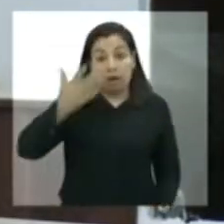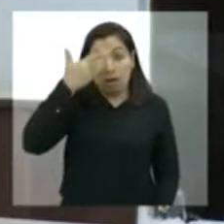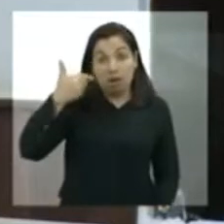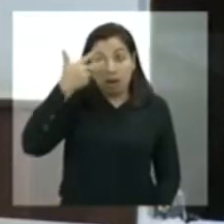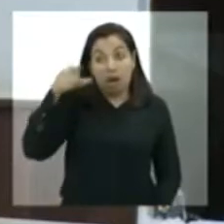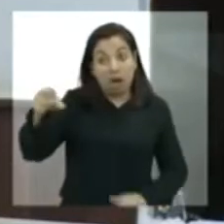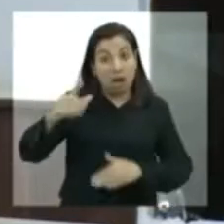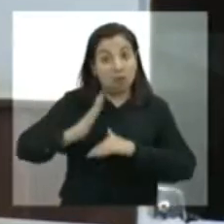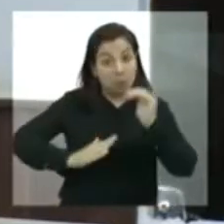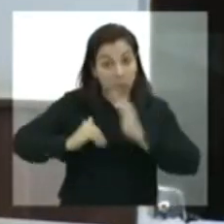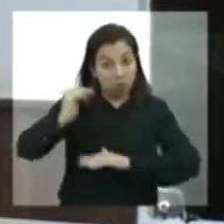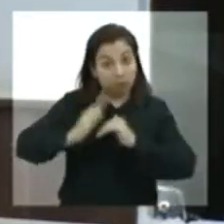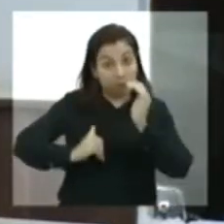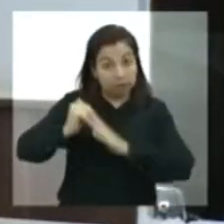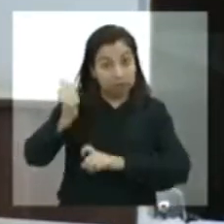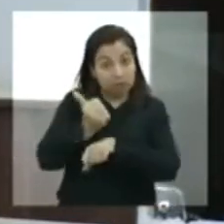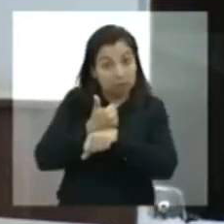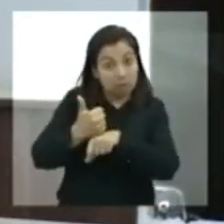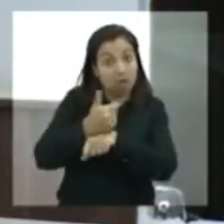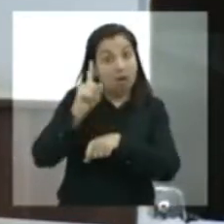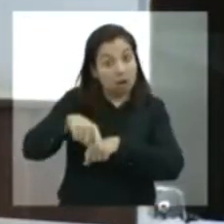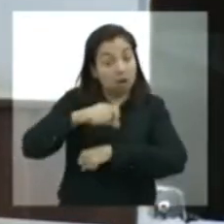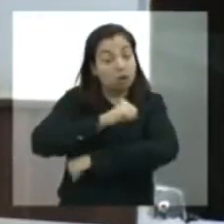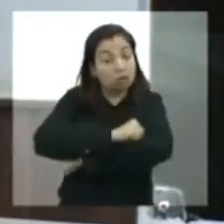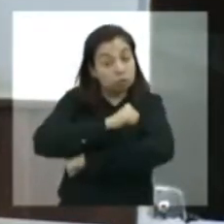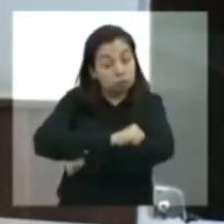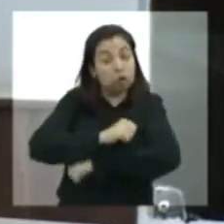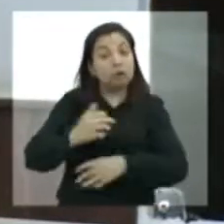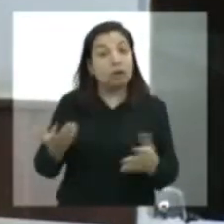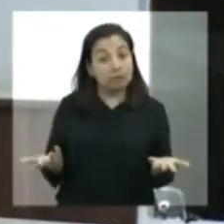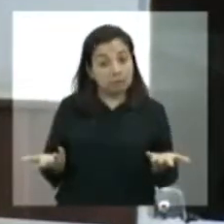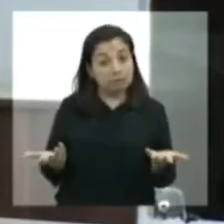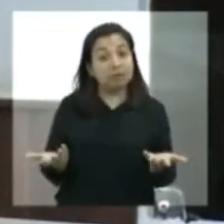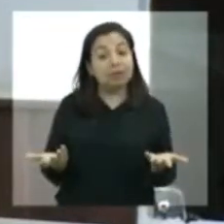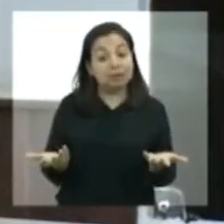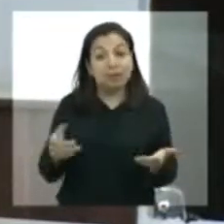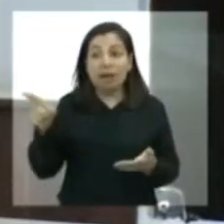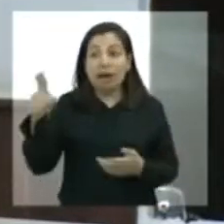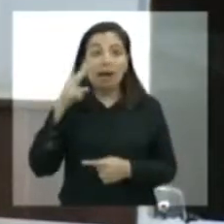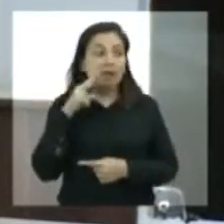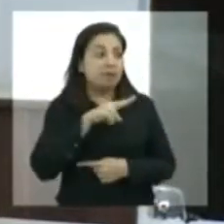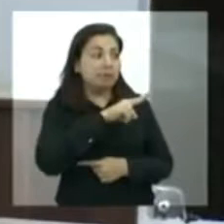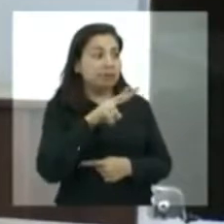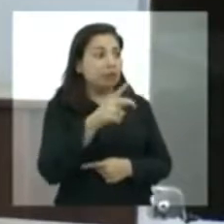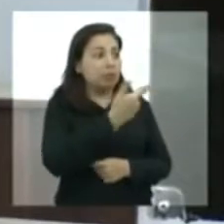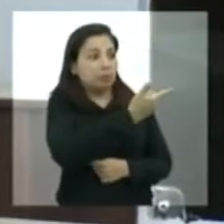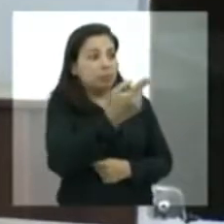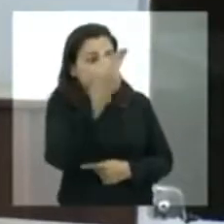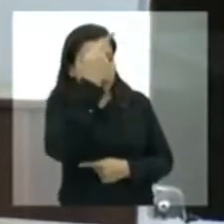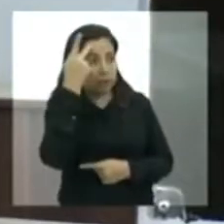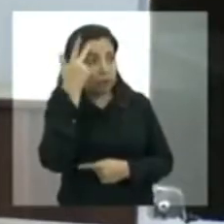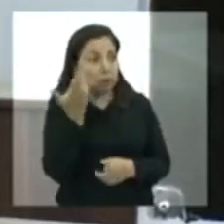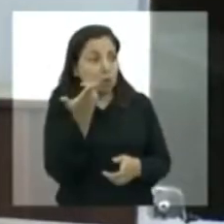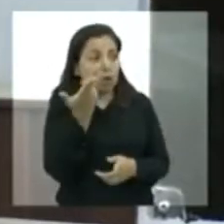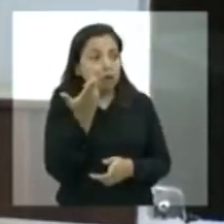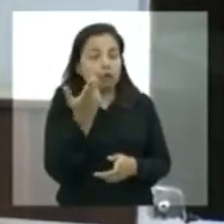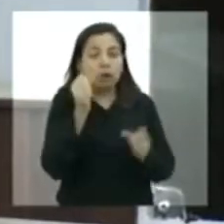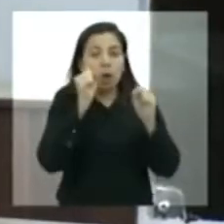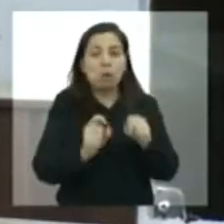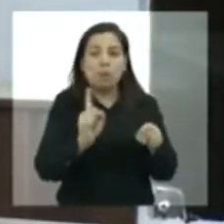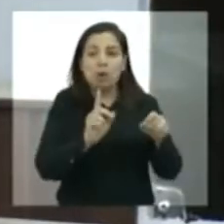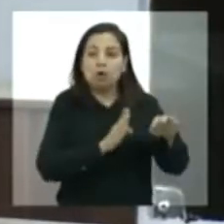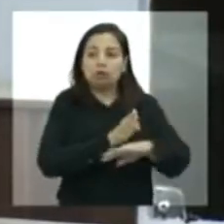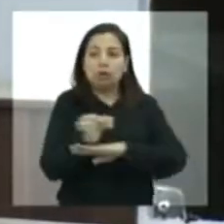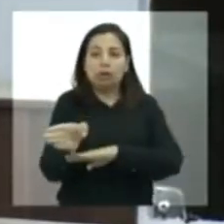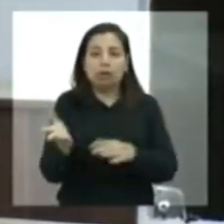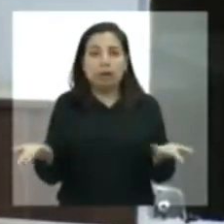jornalista e se obrigou a ver os seus colegas jornalistas barrados de cobrir um